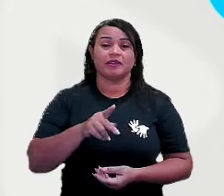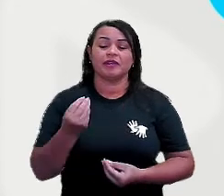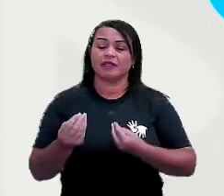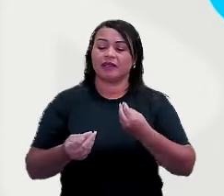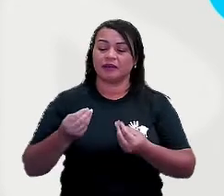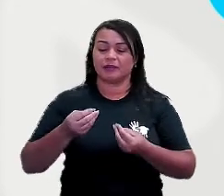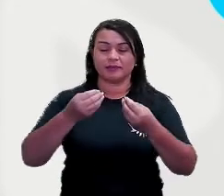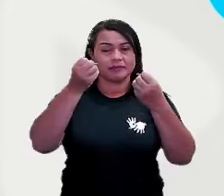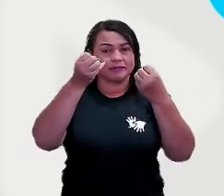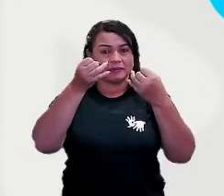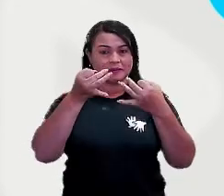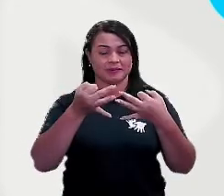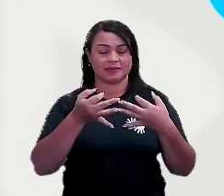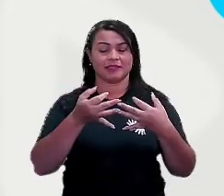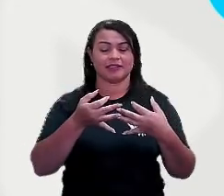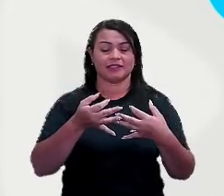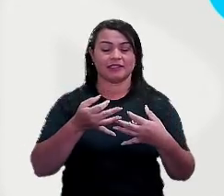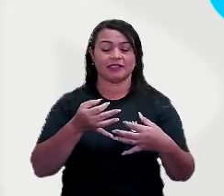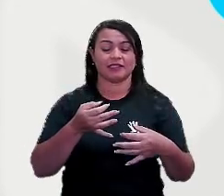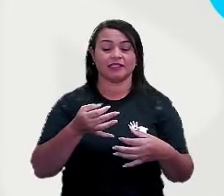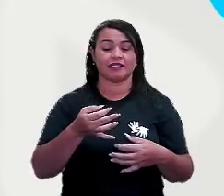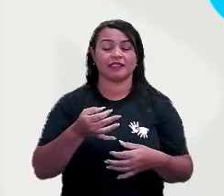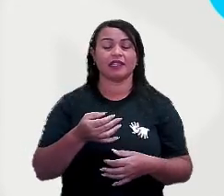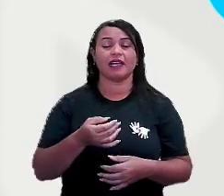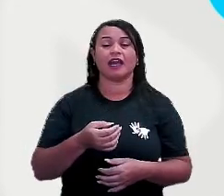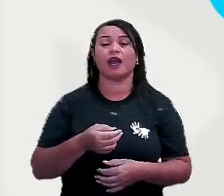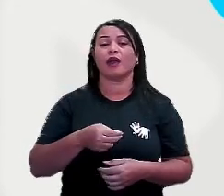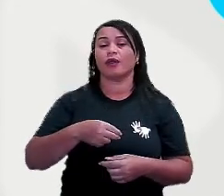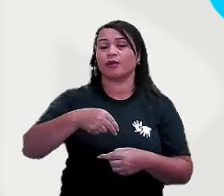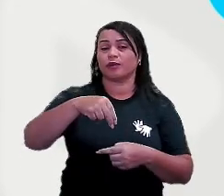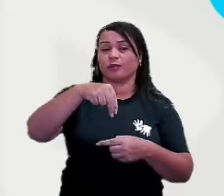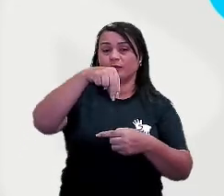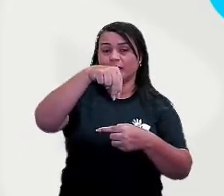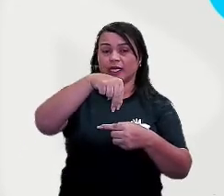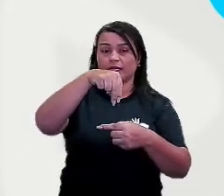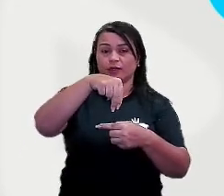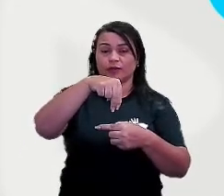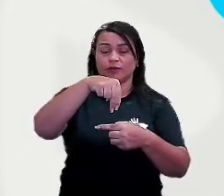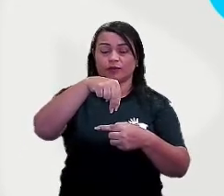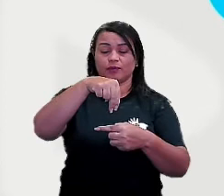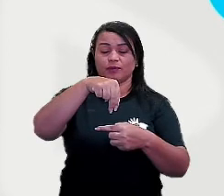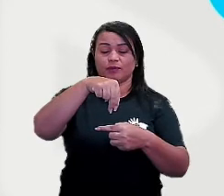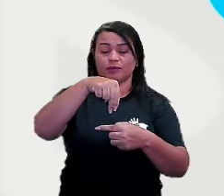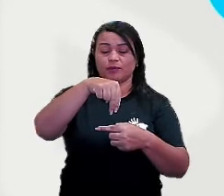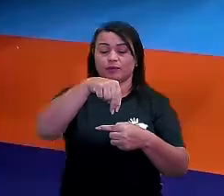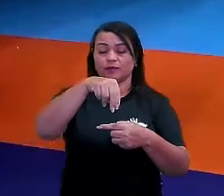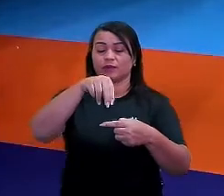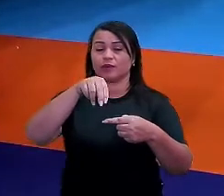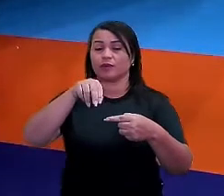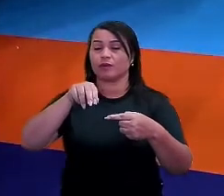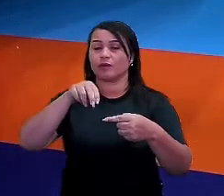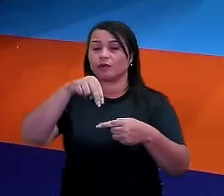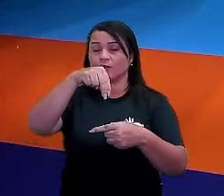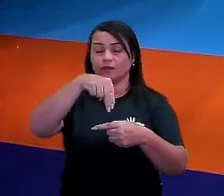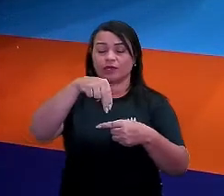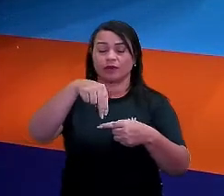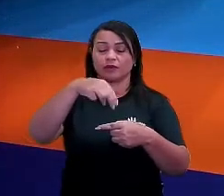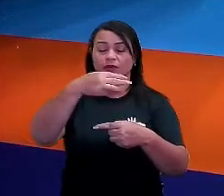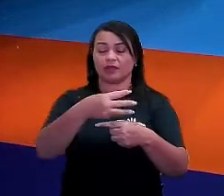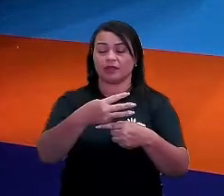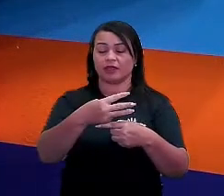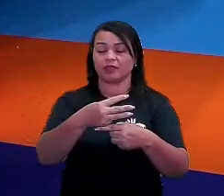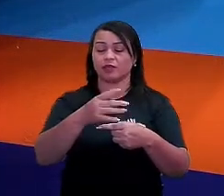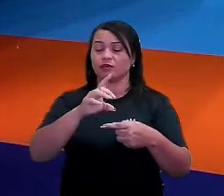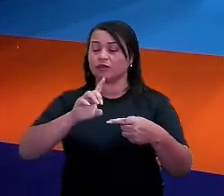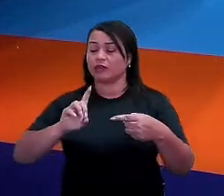isso? Me explique melhor. Numerador da primeira fração vai ser multiplicado com o denominador da segunda fração,